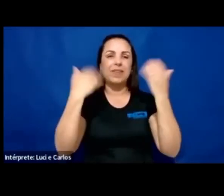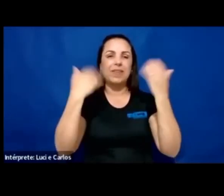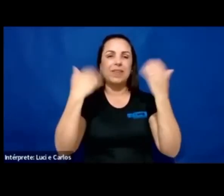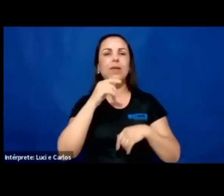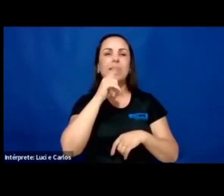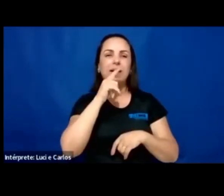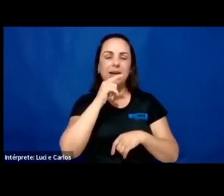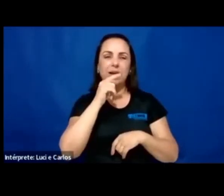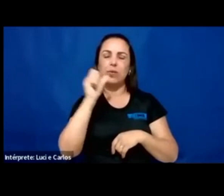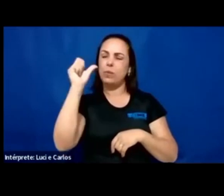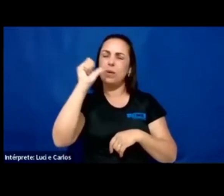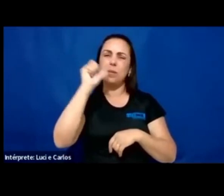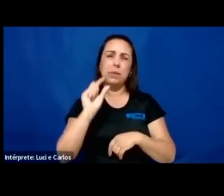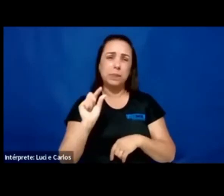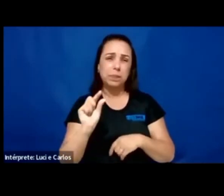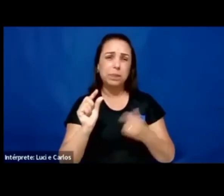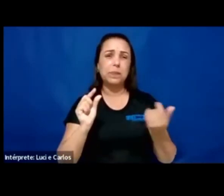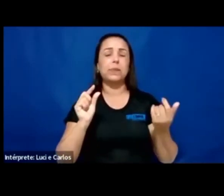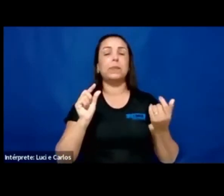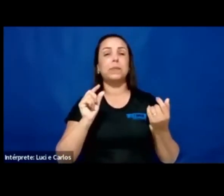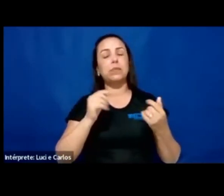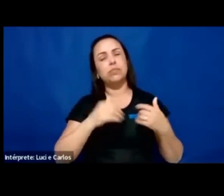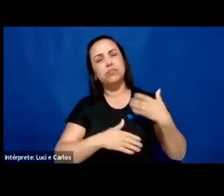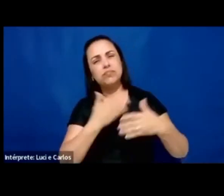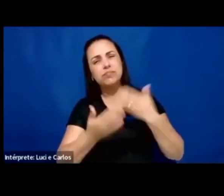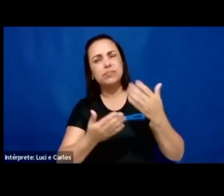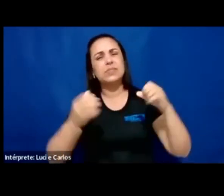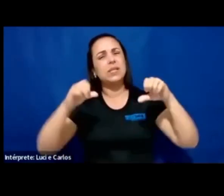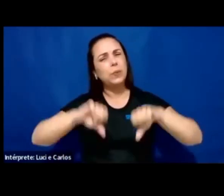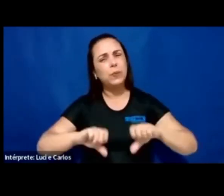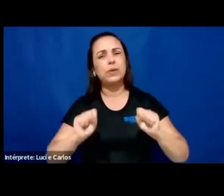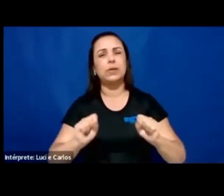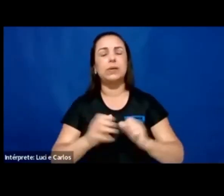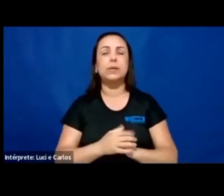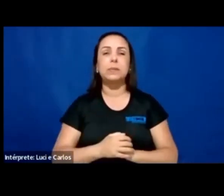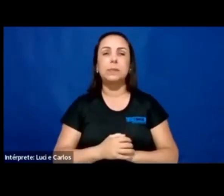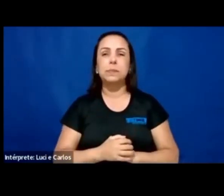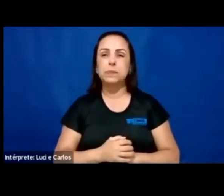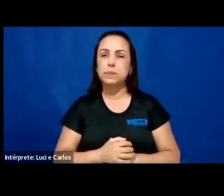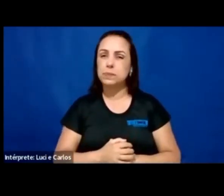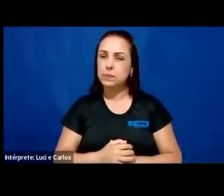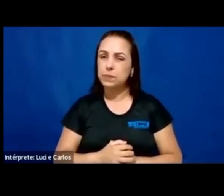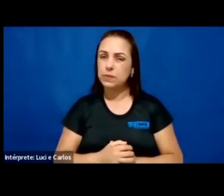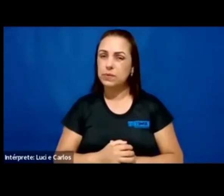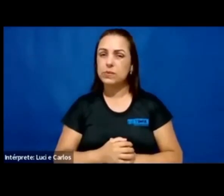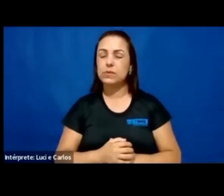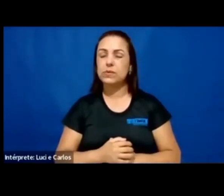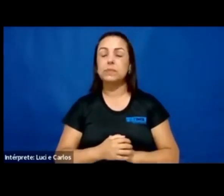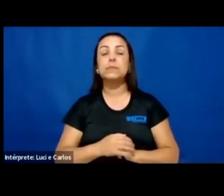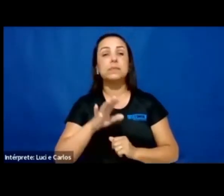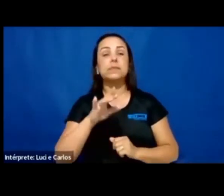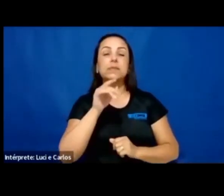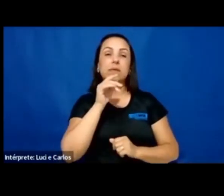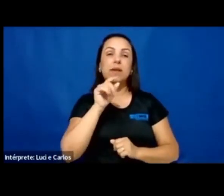corpo. Infelizmente, o nosso solo, a cada ano que passa, ele está mais pobre, porque o plantador vai lá, planta só tomate, não